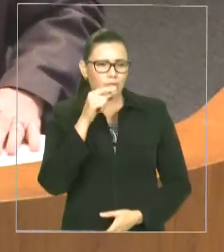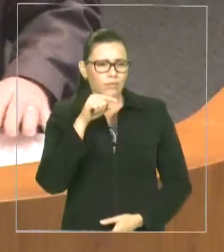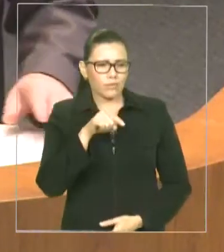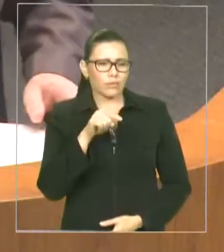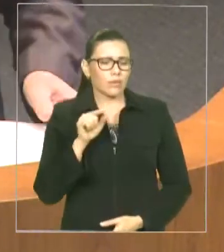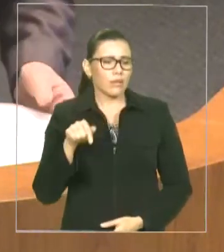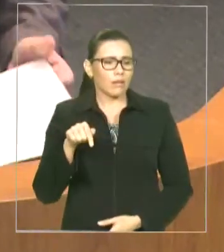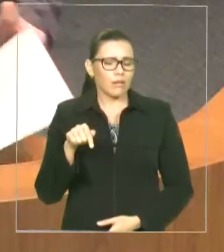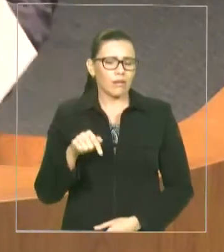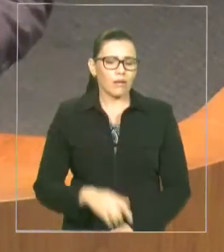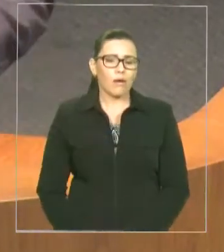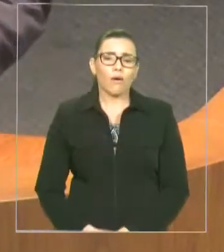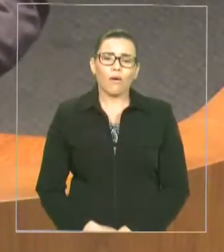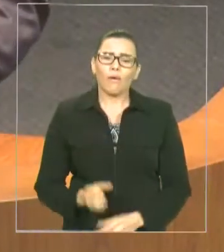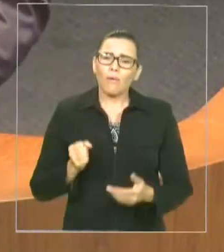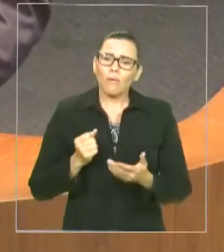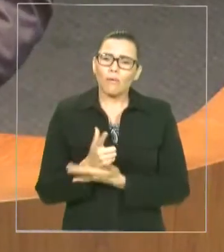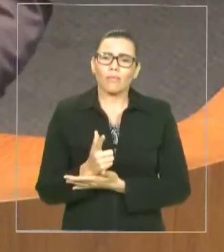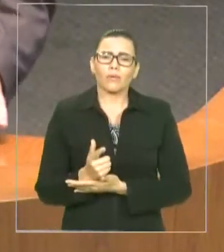produtos produzidos